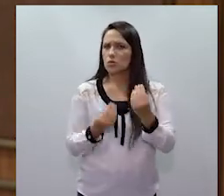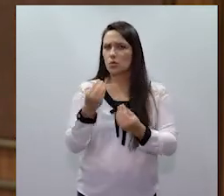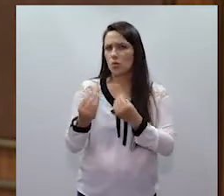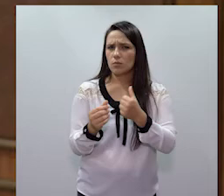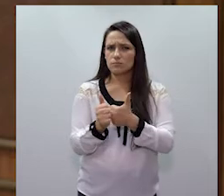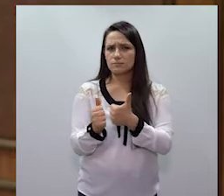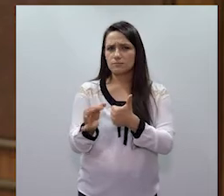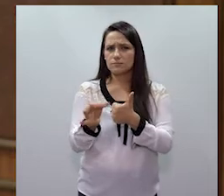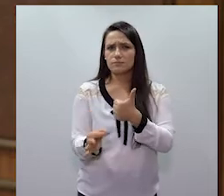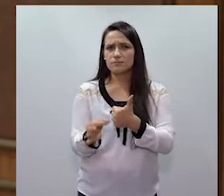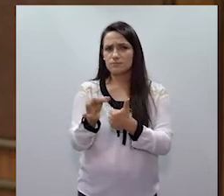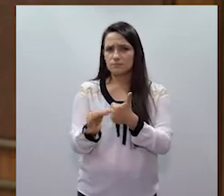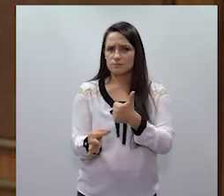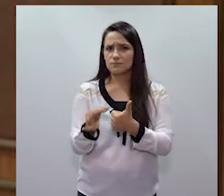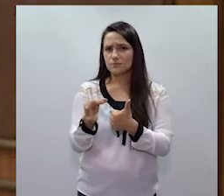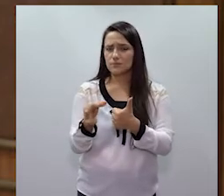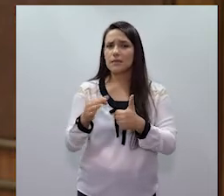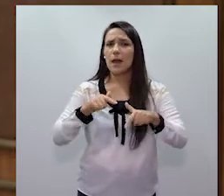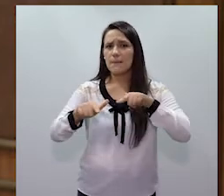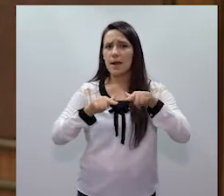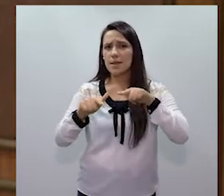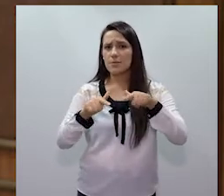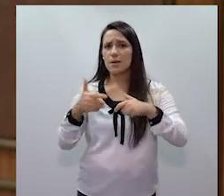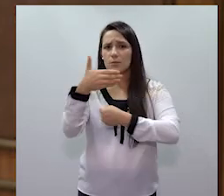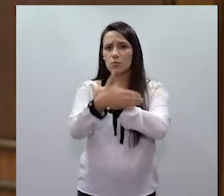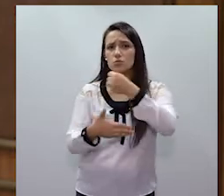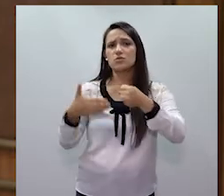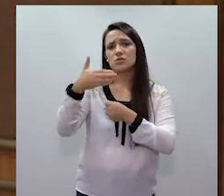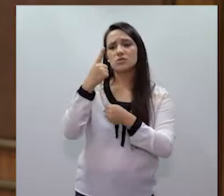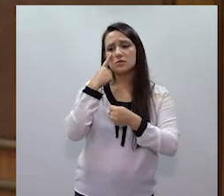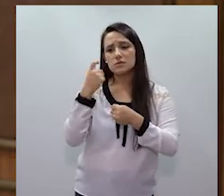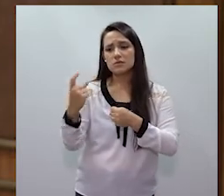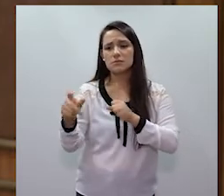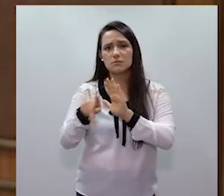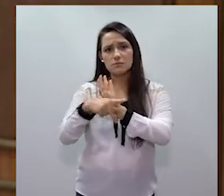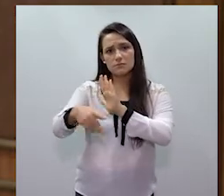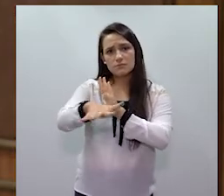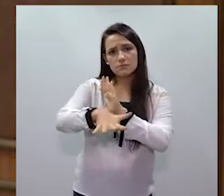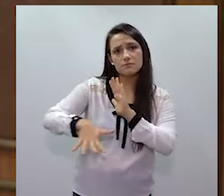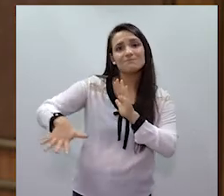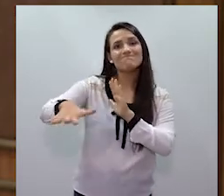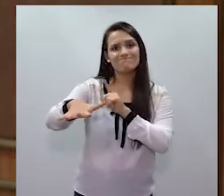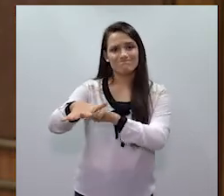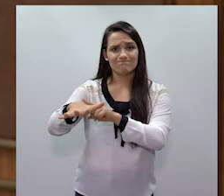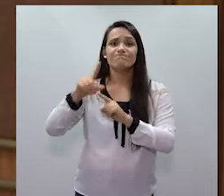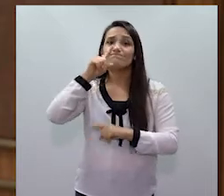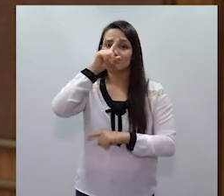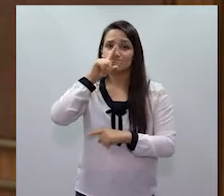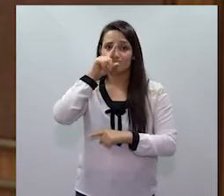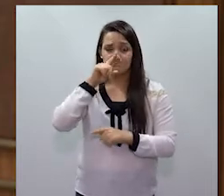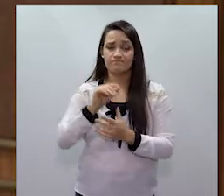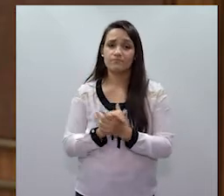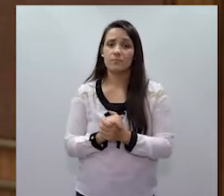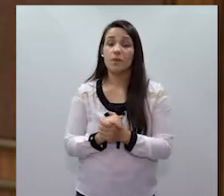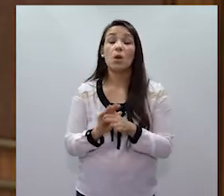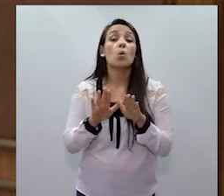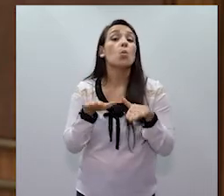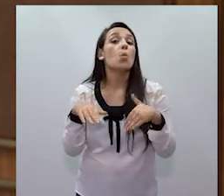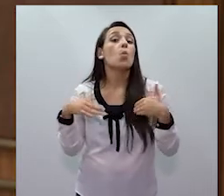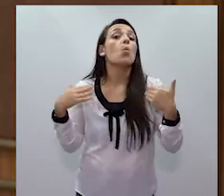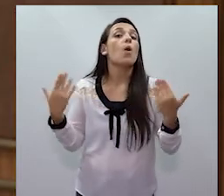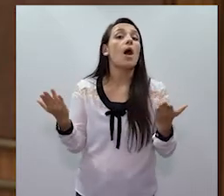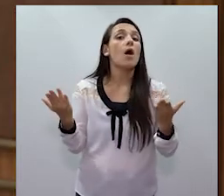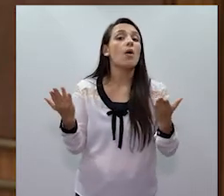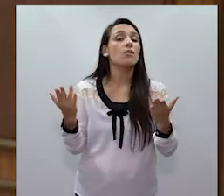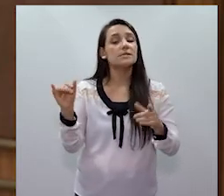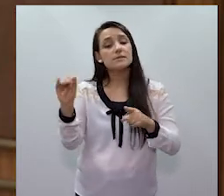como o TJMS tem agido para defender os interesses desse público que vive em situação de risco e quais são